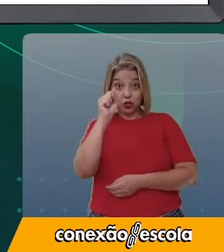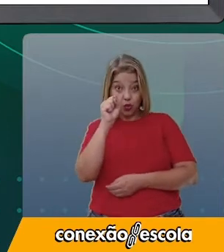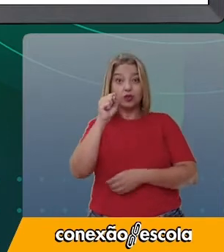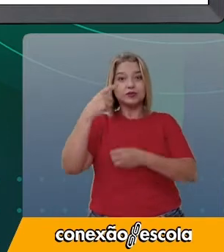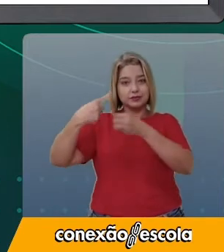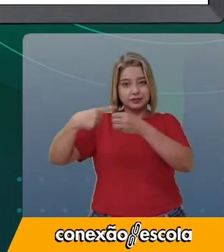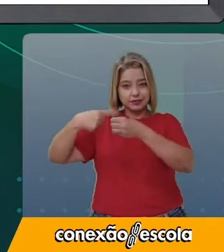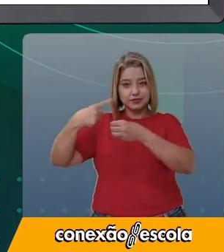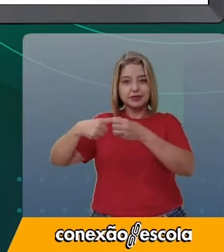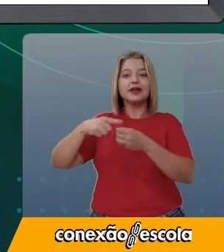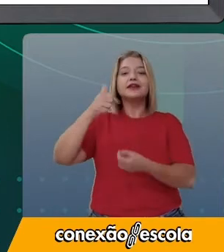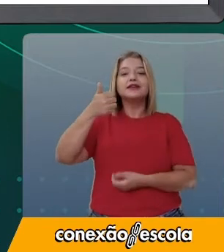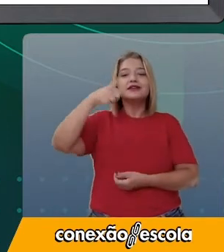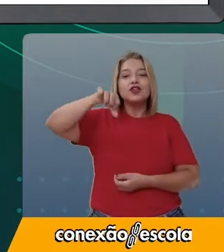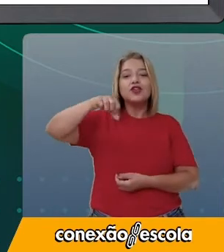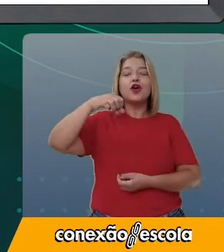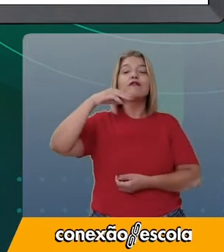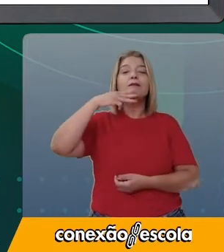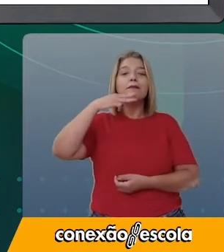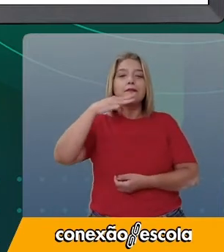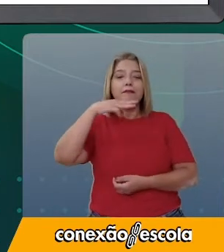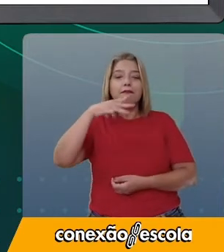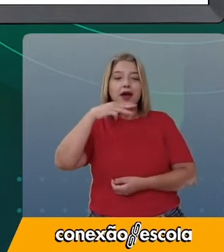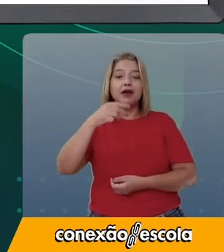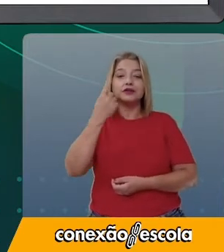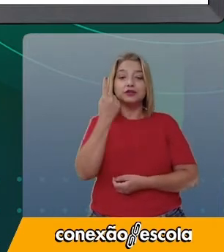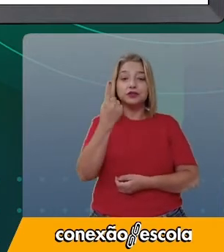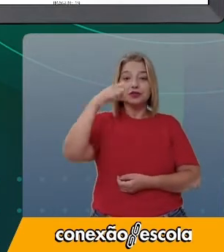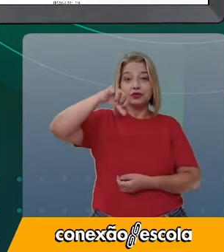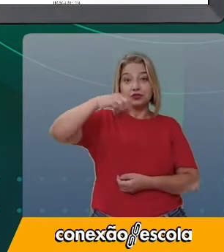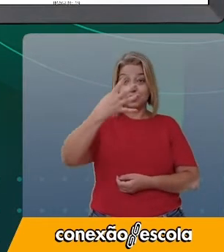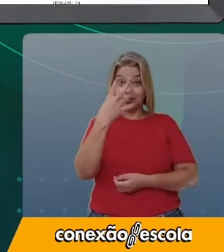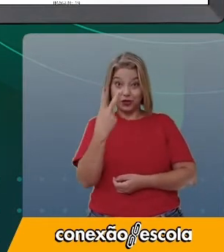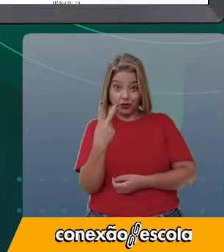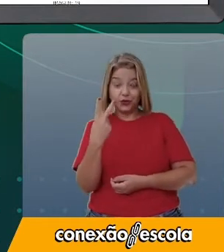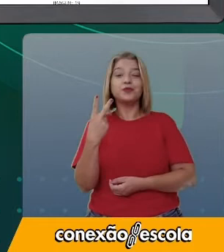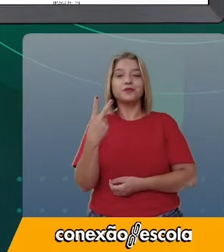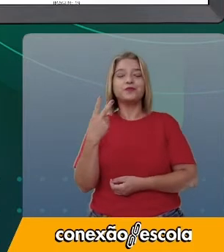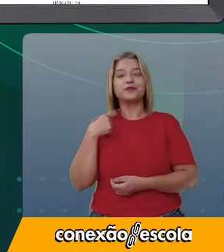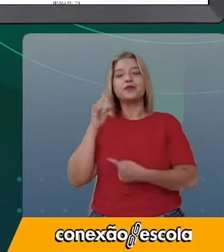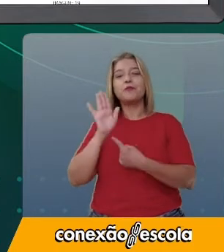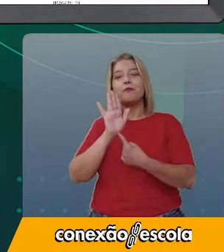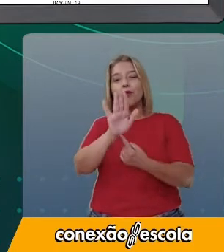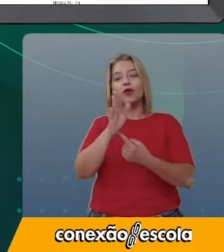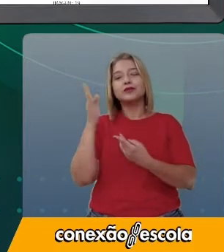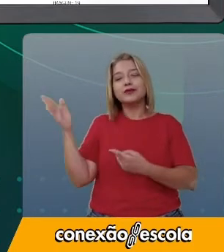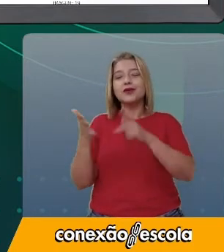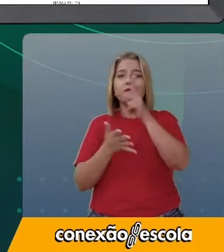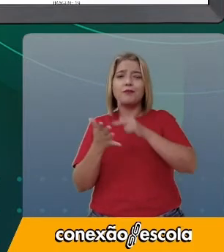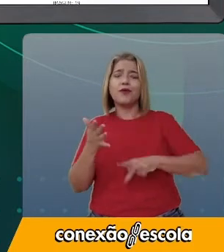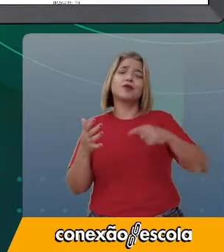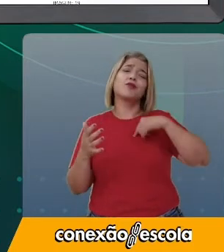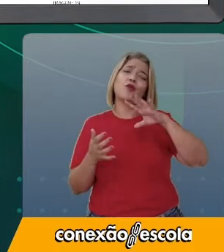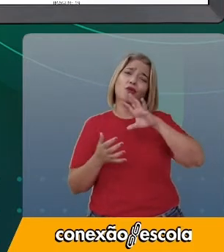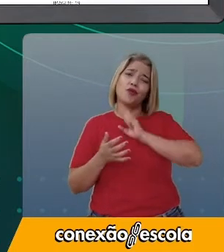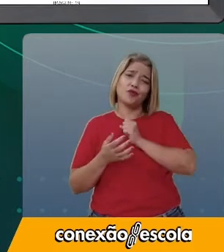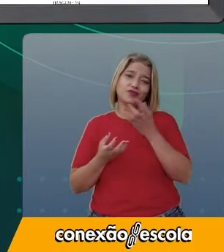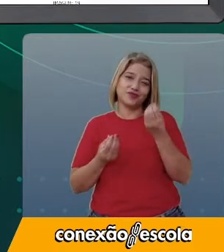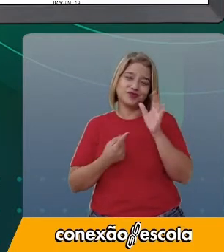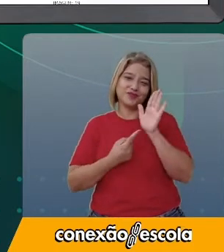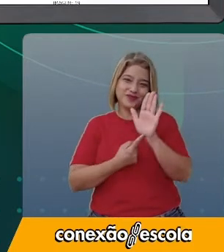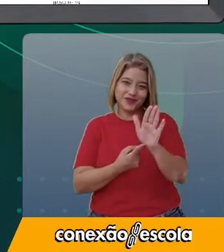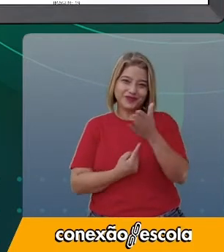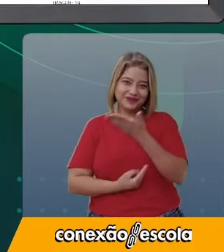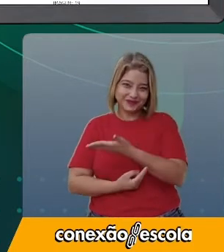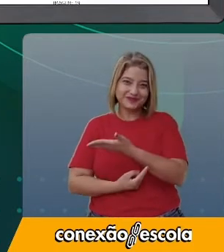de 1942. E eu trouxe um poema do Pedro Bandeira que eu gosto muito.